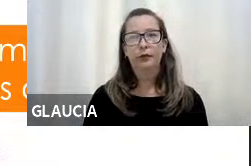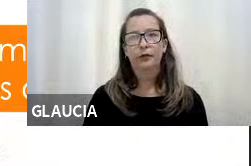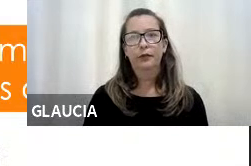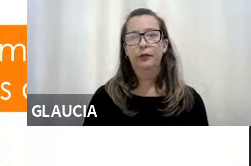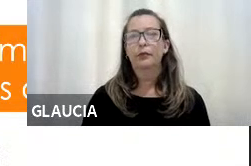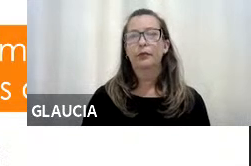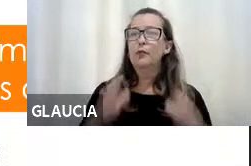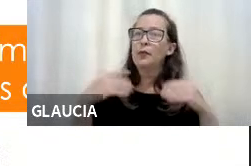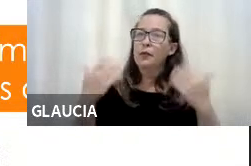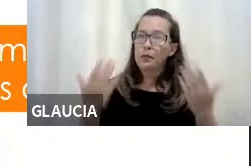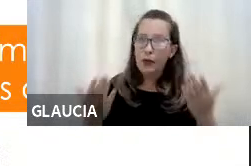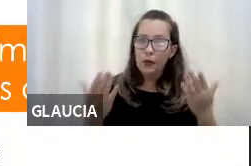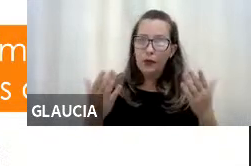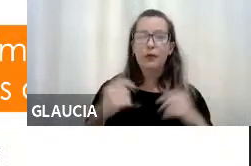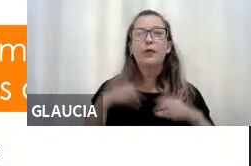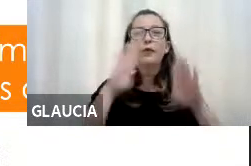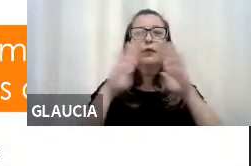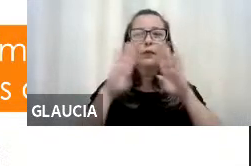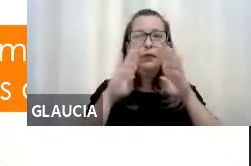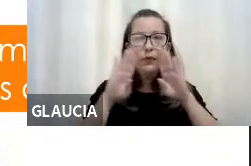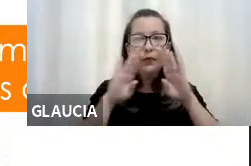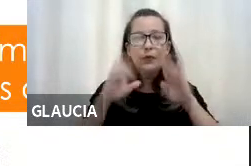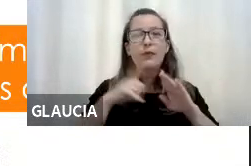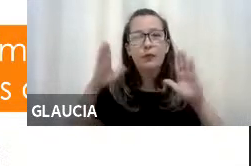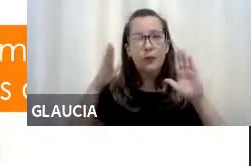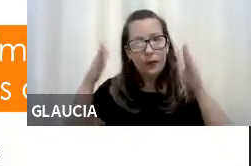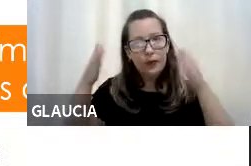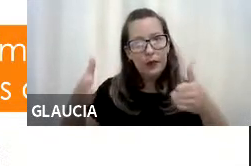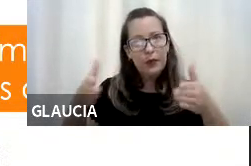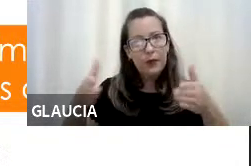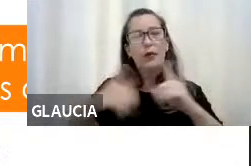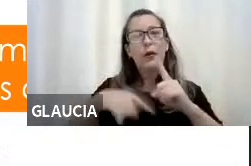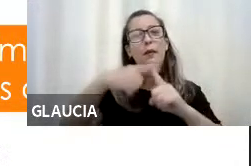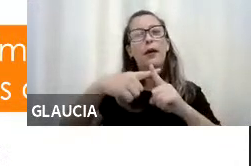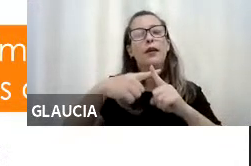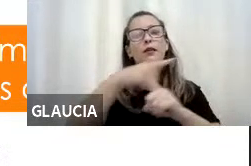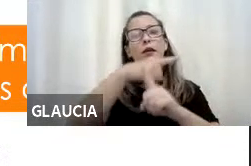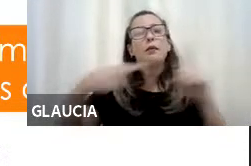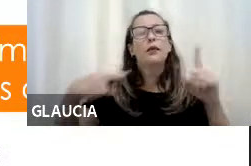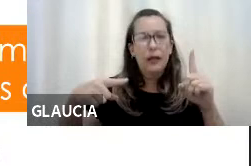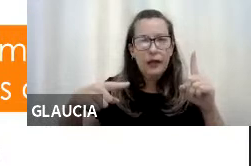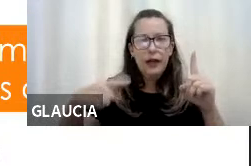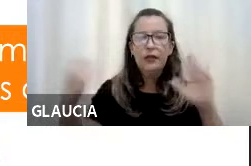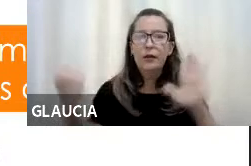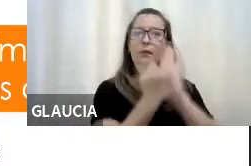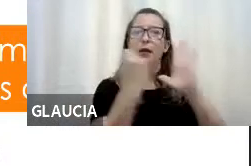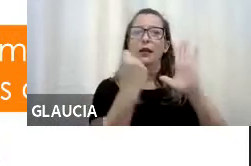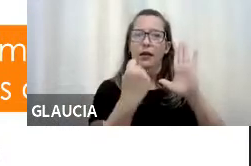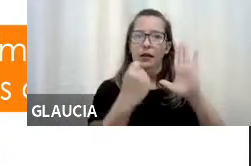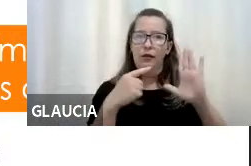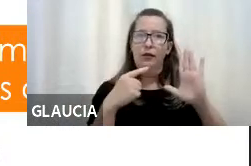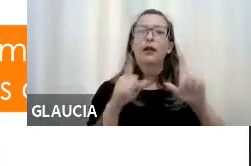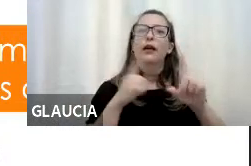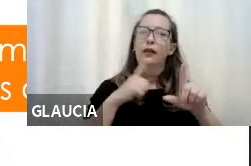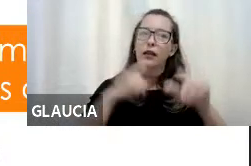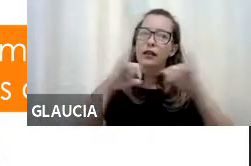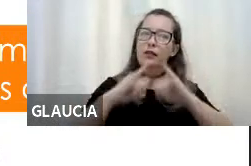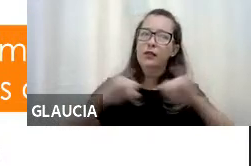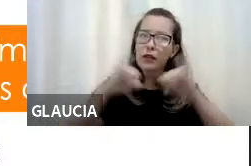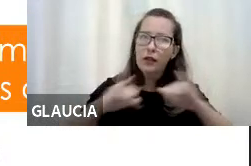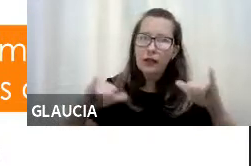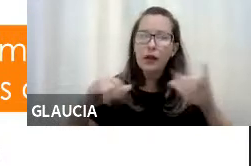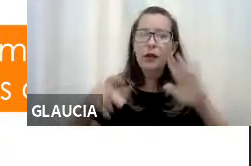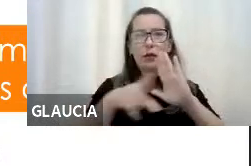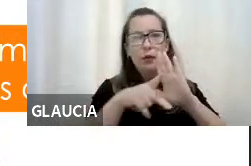Bom, o Facebook ele concentra mais da metade do impacto da Fiocruz nas redes, né? Com a divulgação nas redes próprias